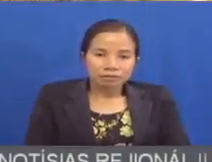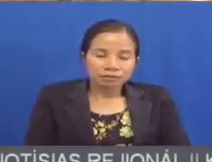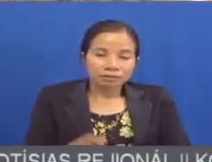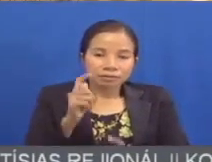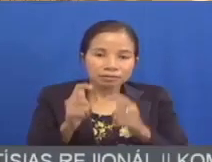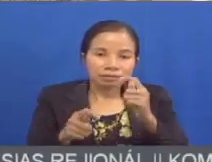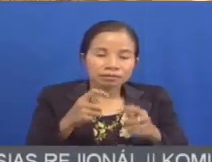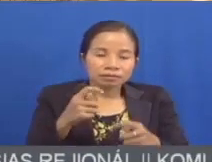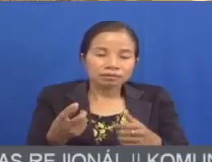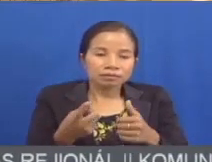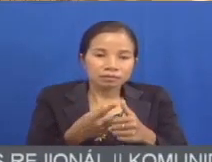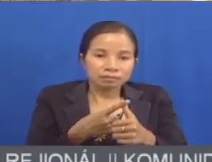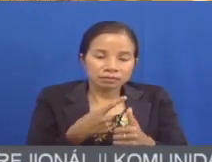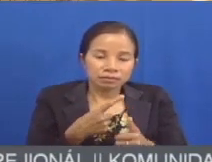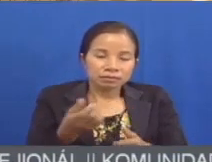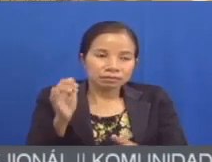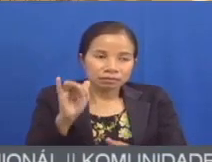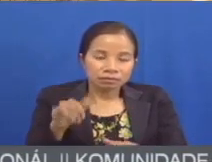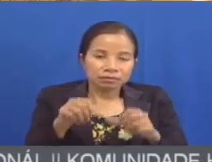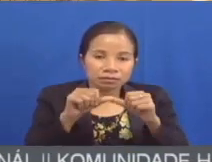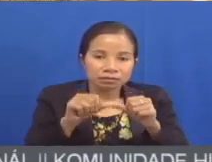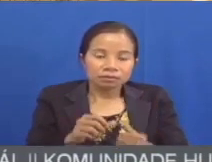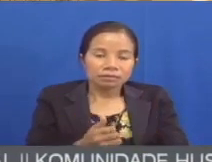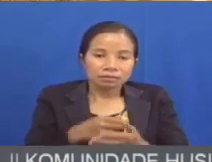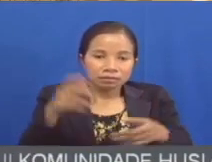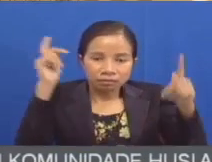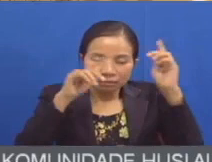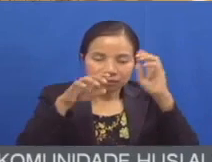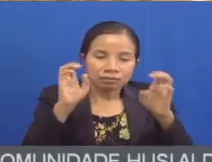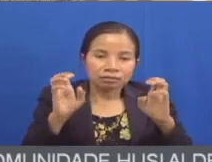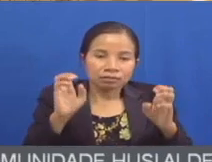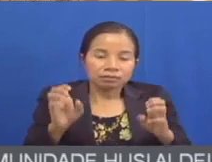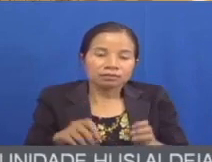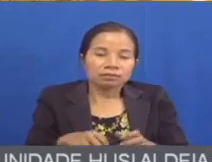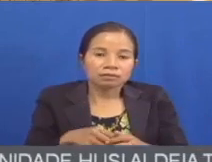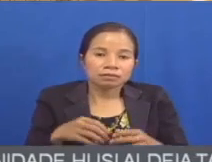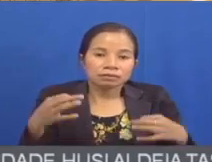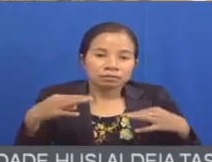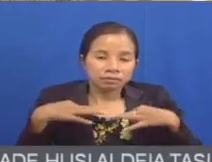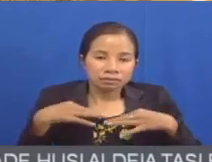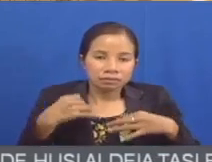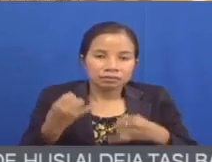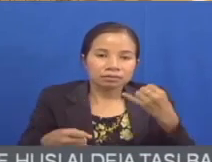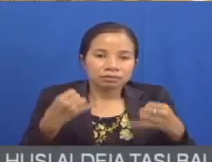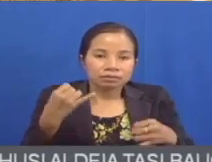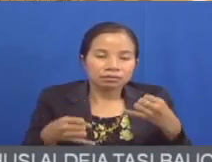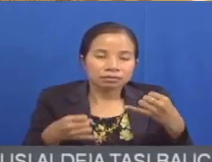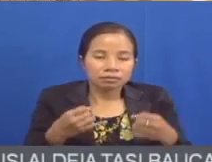Tribunal Judicial Primeira Instância Cira continua a atender caso urgência durante férias judicial.